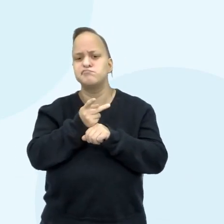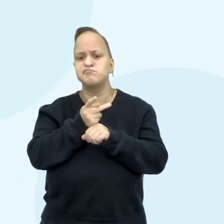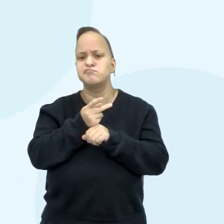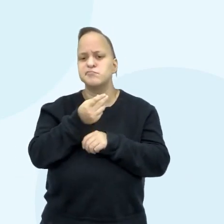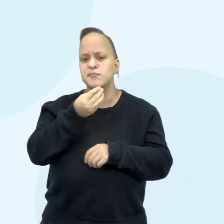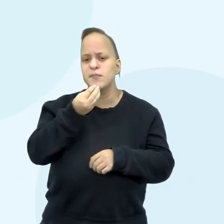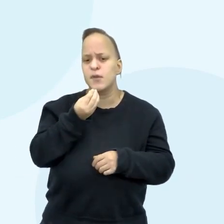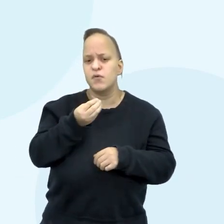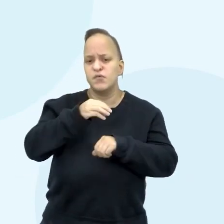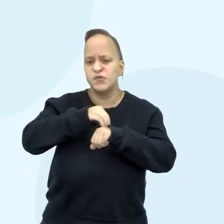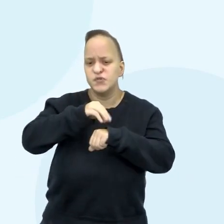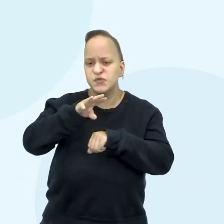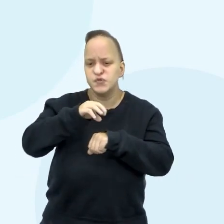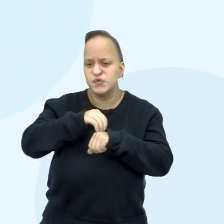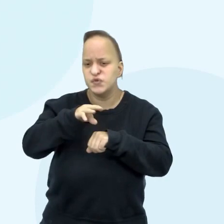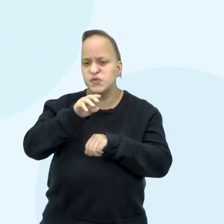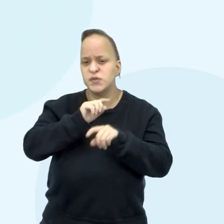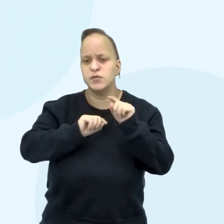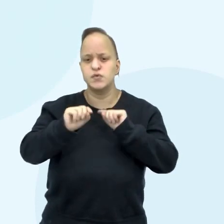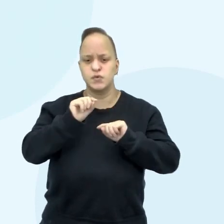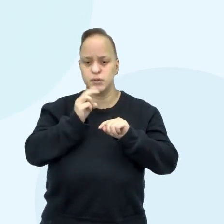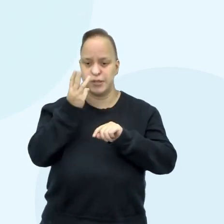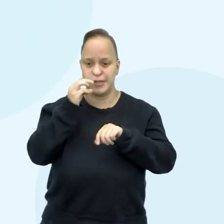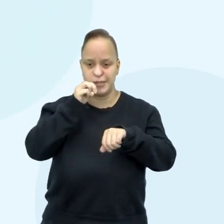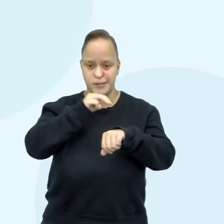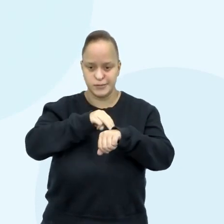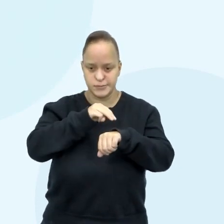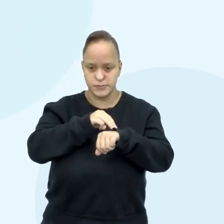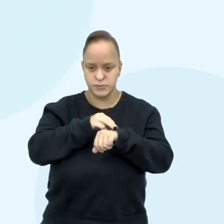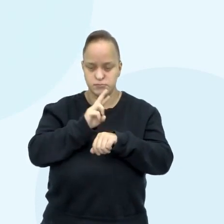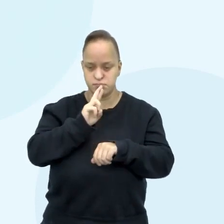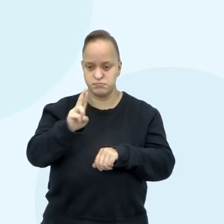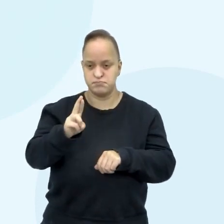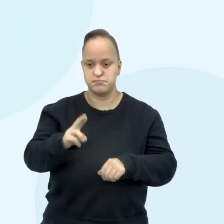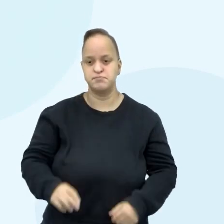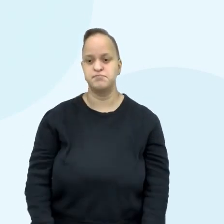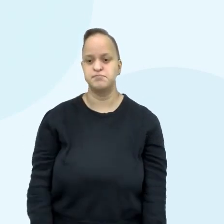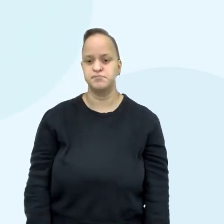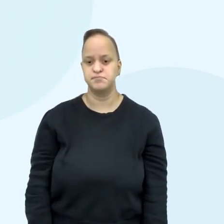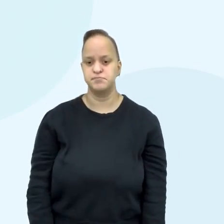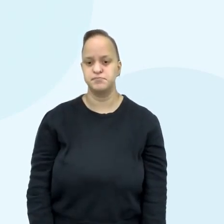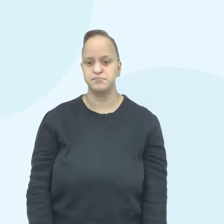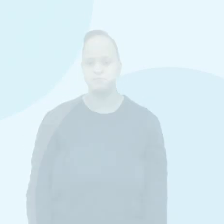de doenças? 3 minutos para vocês responderem aí no chat.